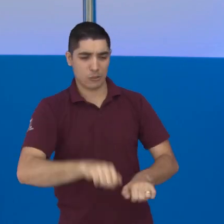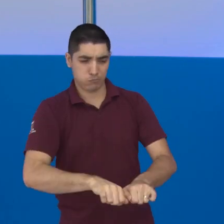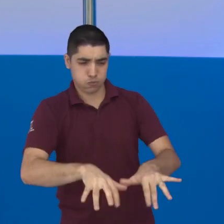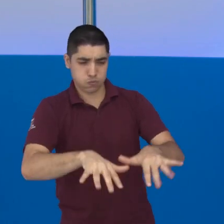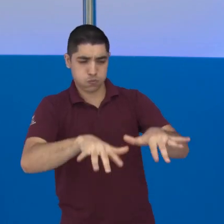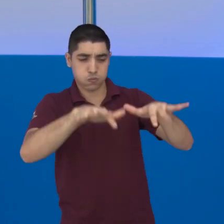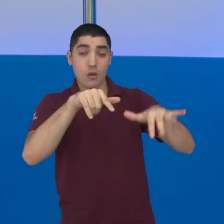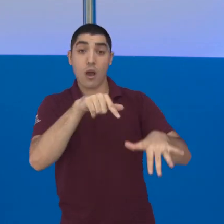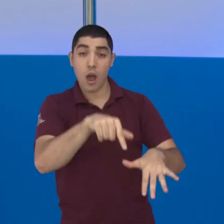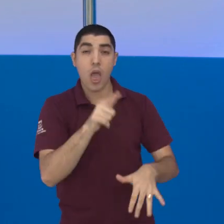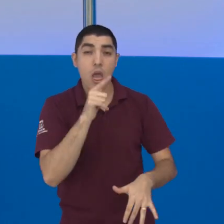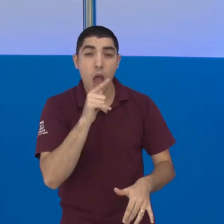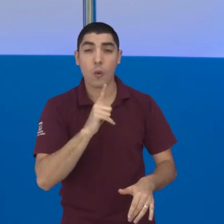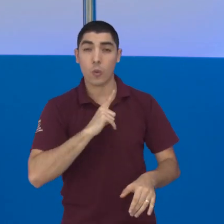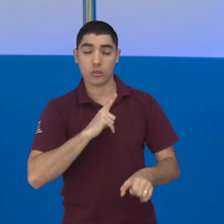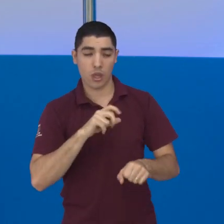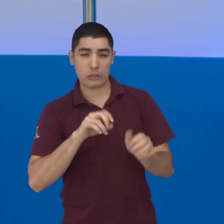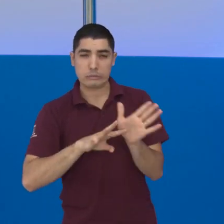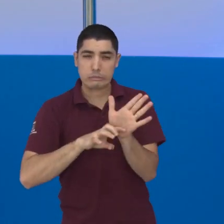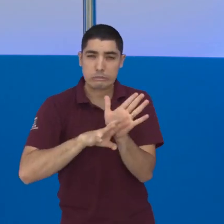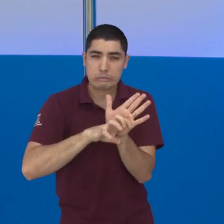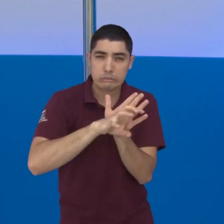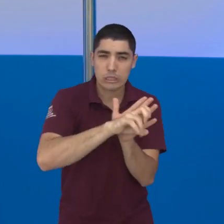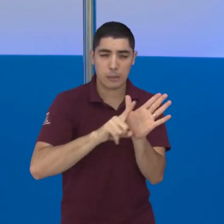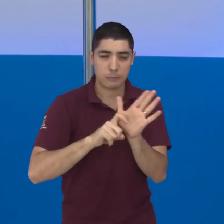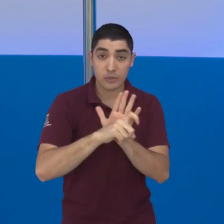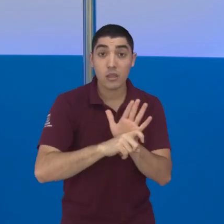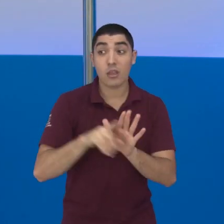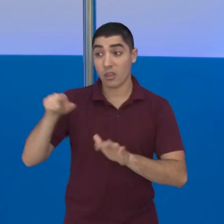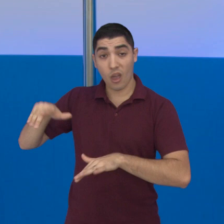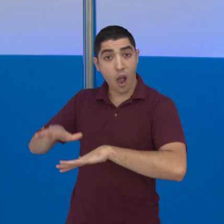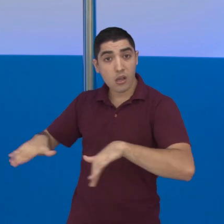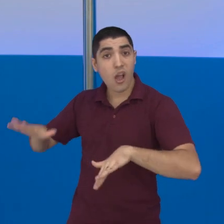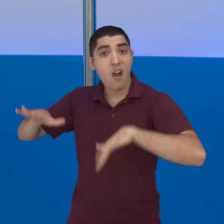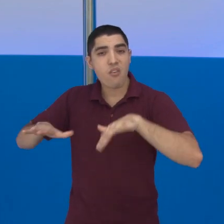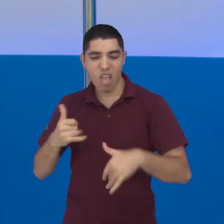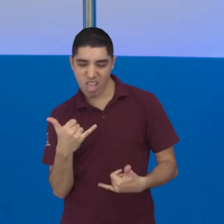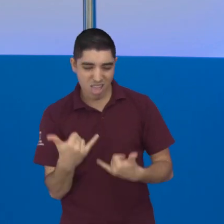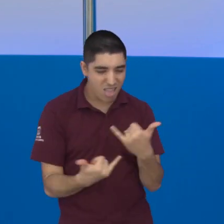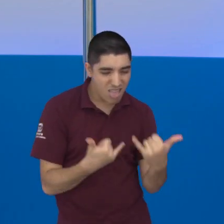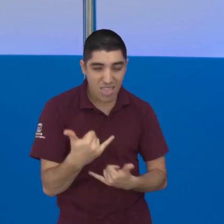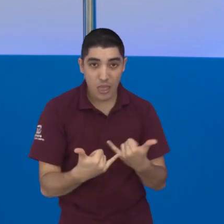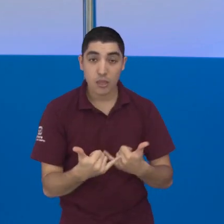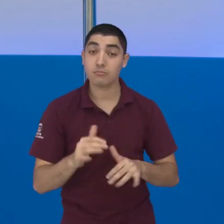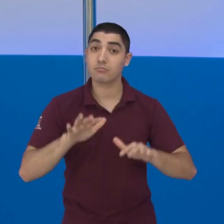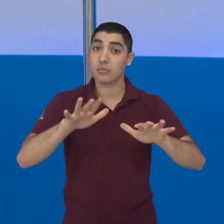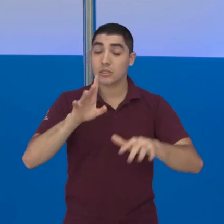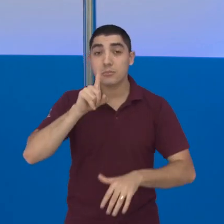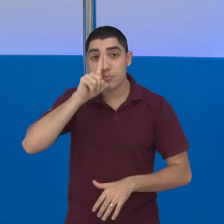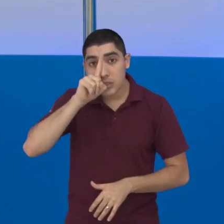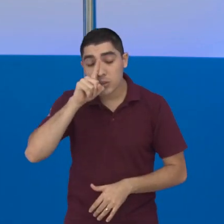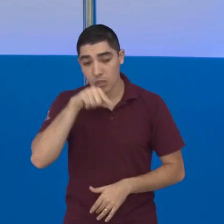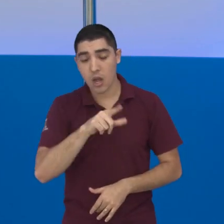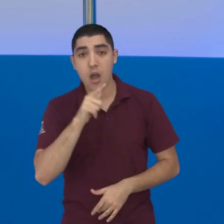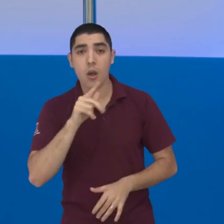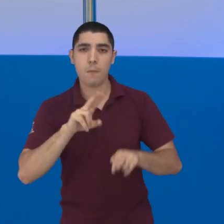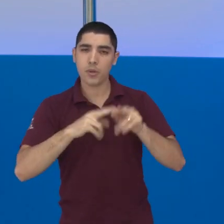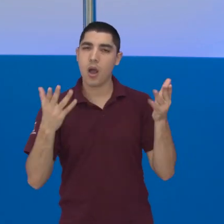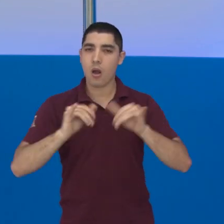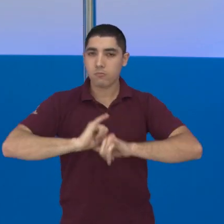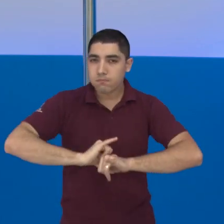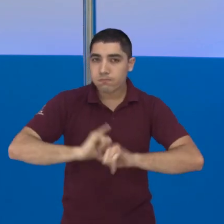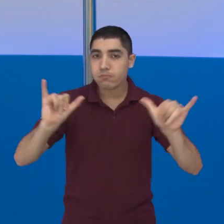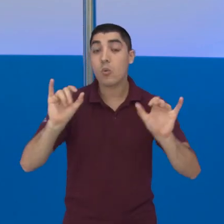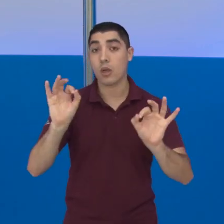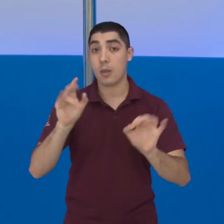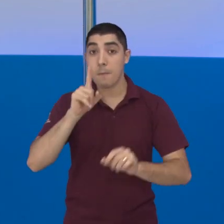alagamentos O mais grave no caso das Crianças muitas até brincam nessa água isso é muito perigoso por isso a gente preparou uma reportagem